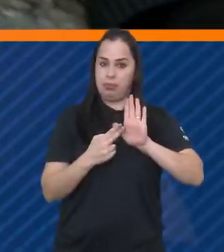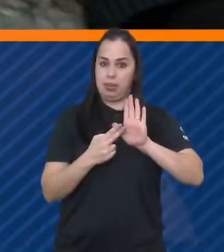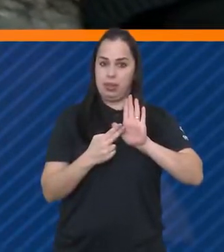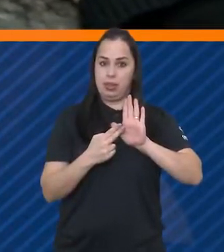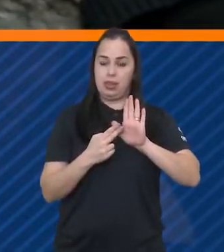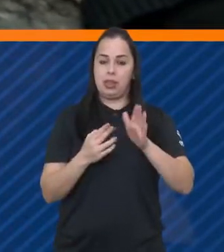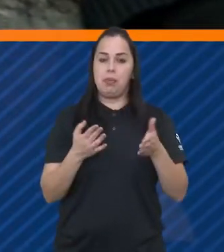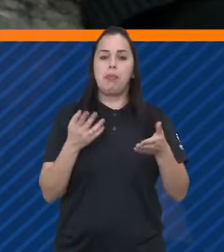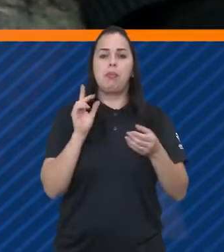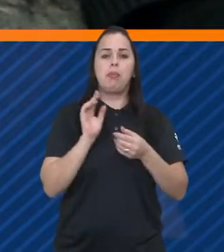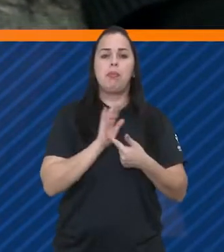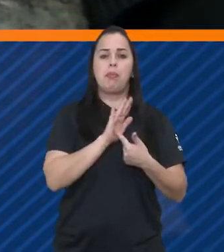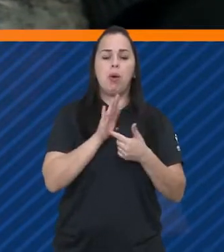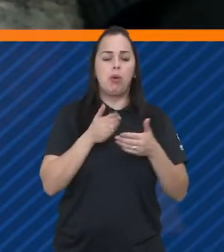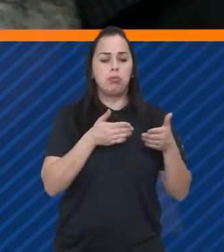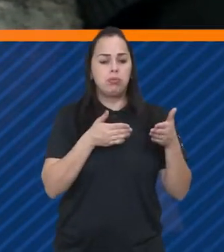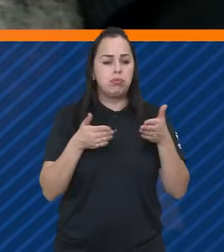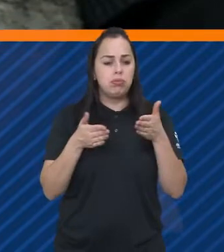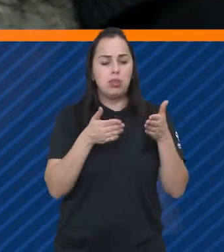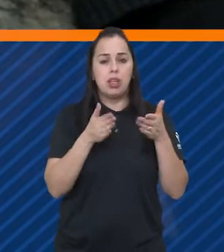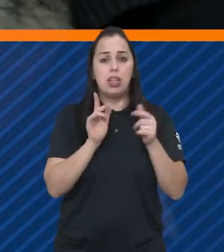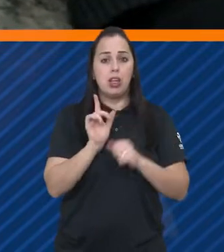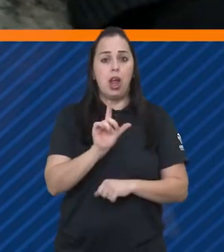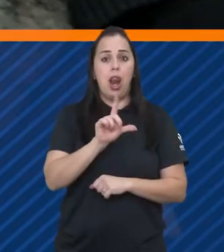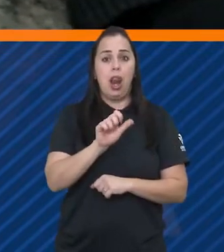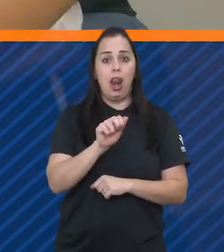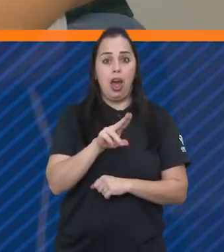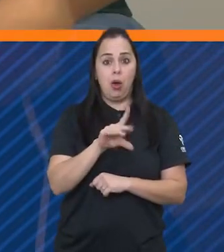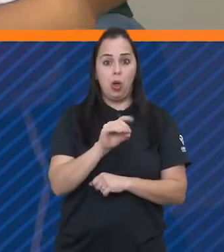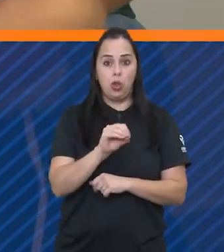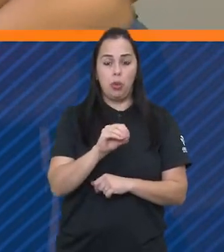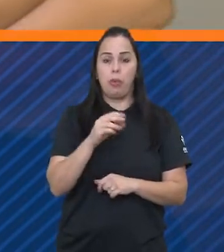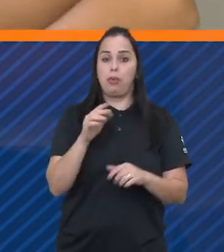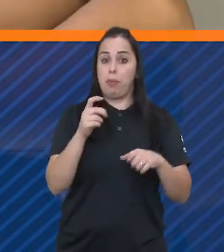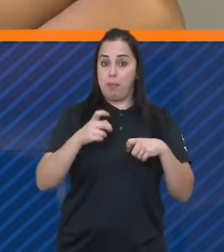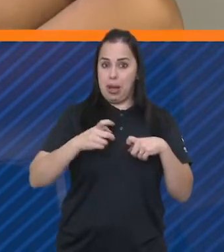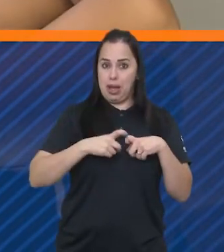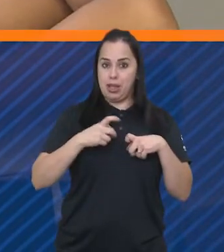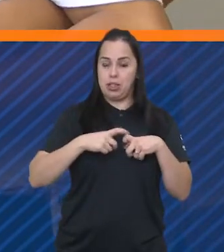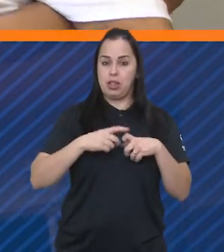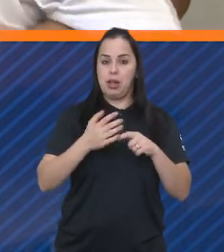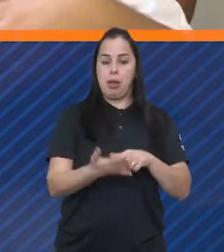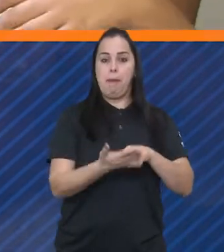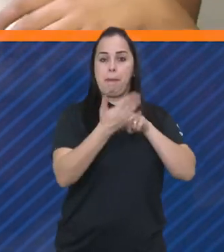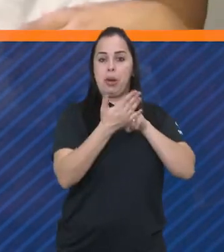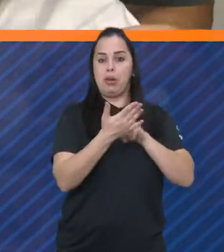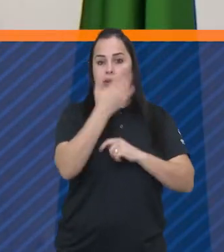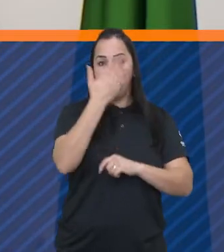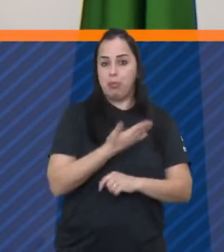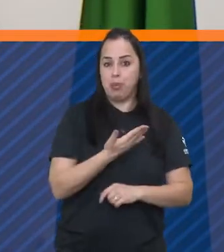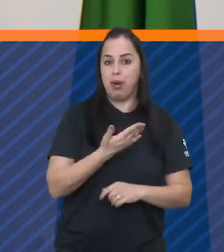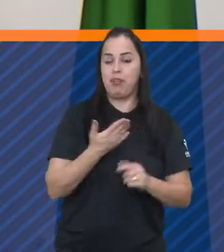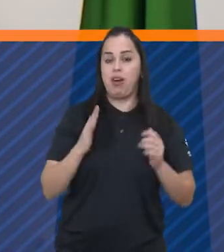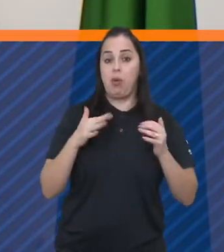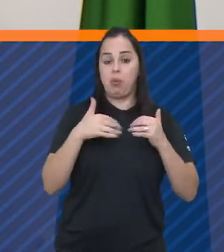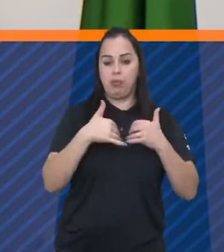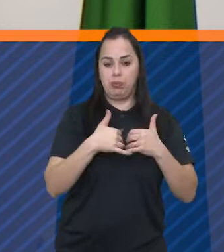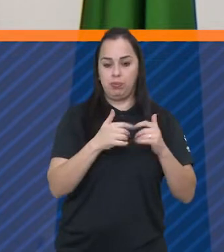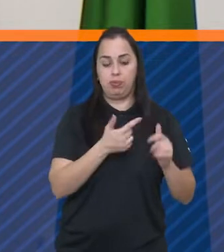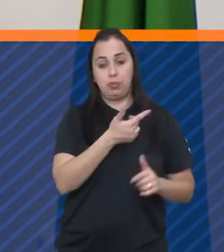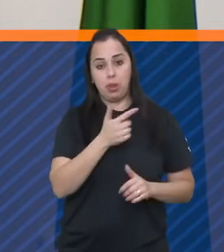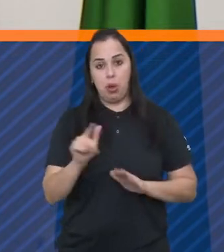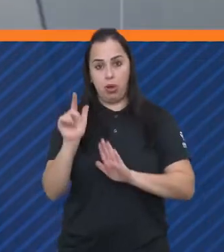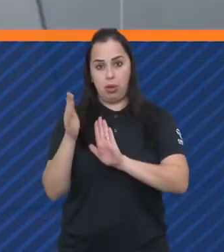apresenta diretrizes para o prazo de validade do laudo médico que atesta o transtorno do espectro autista. Outra proposta